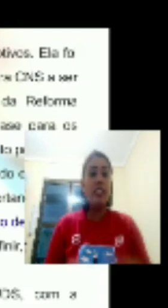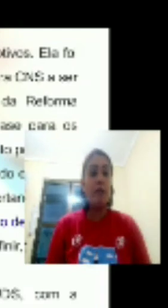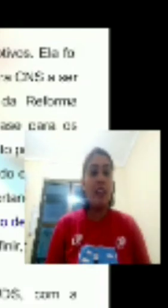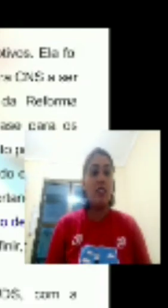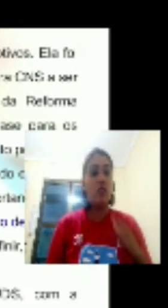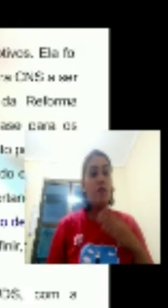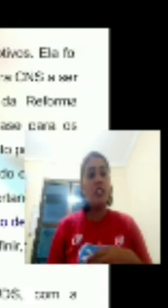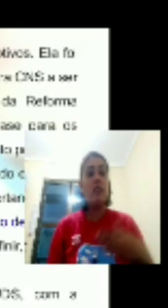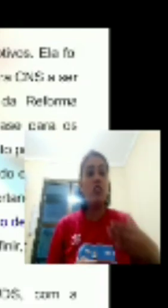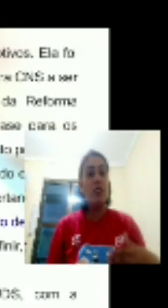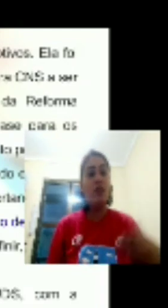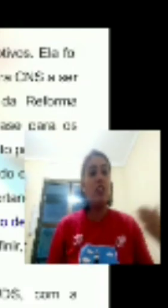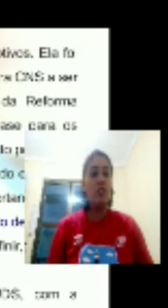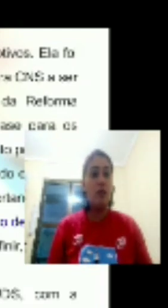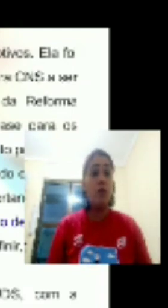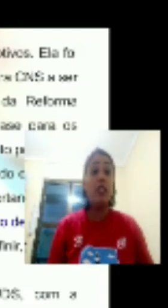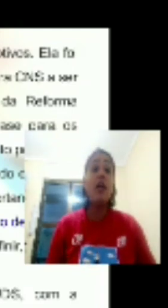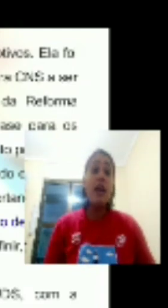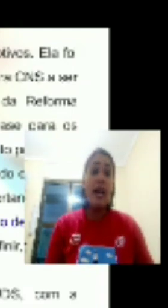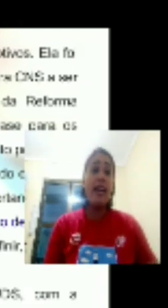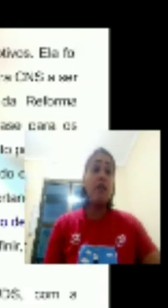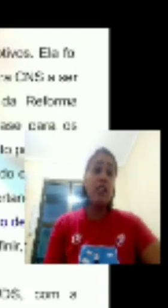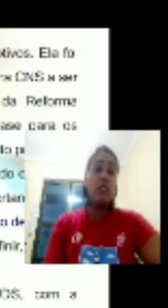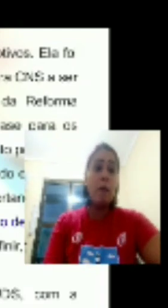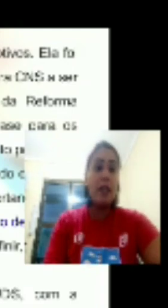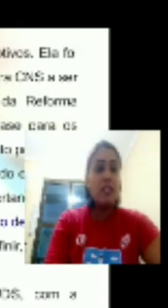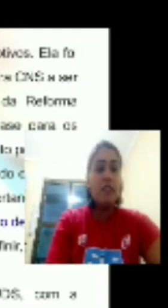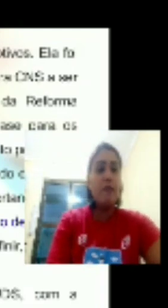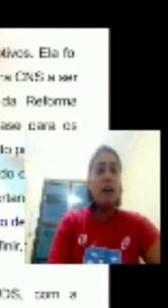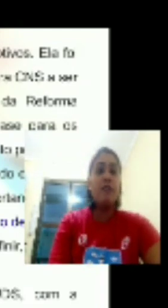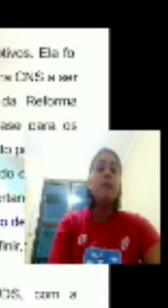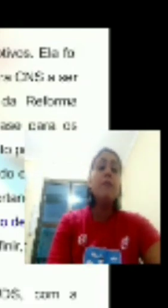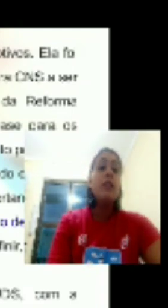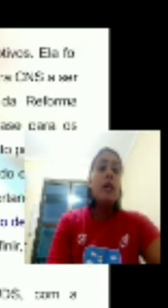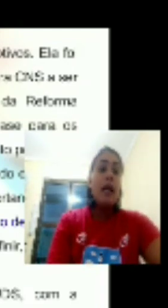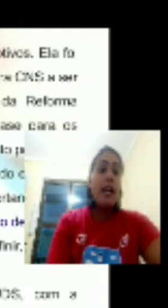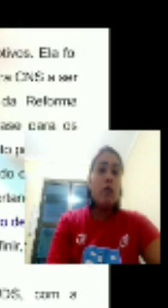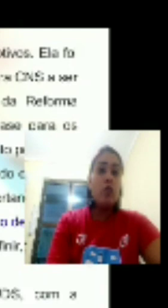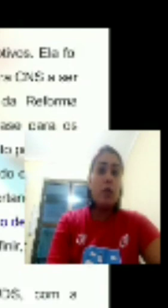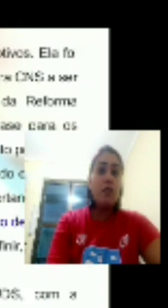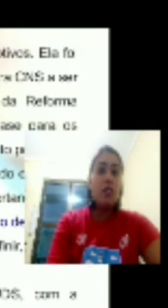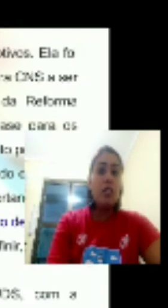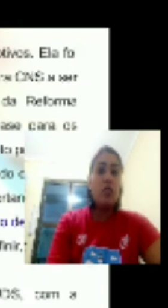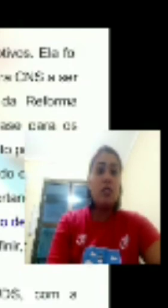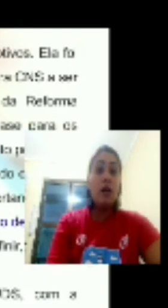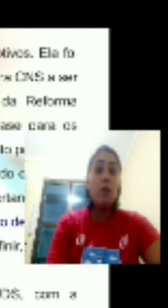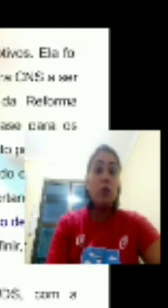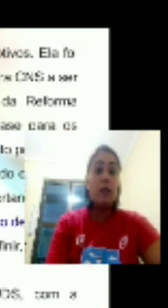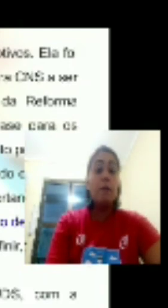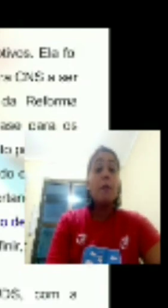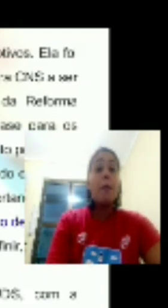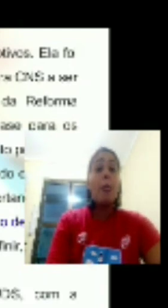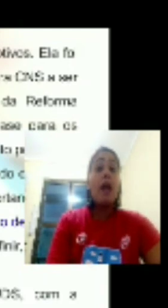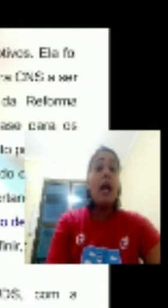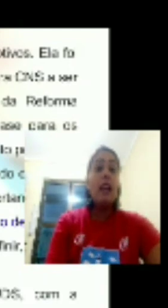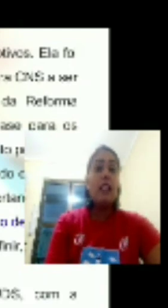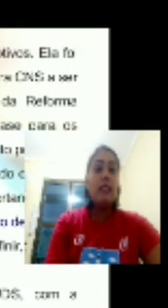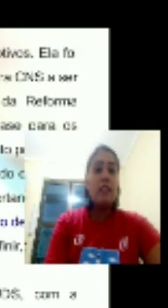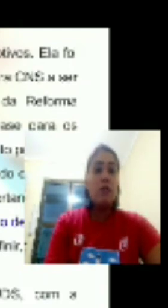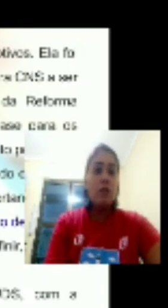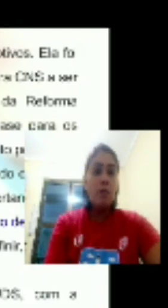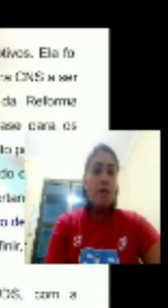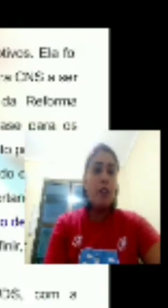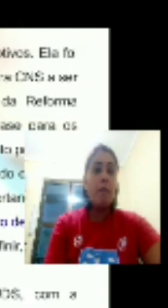porque antigamente as conferências nacionais de saúde eram quem só participava, eram os profissionais de saúde.